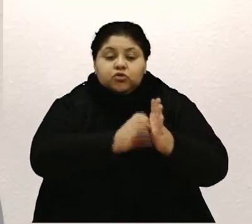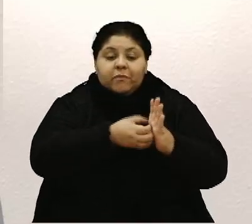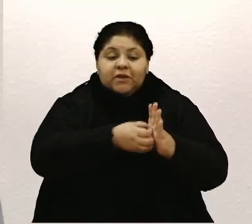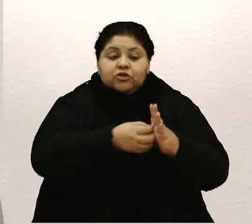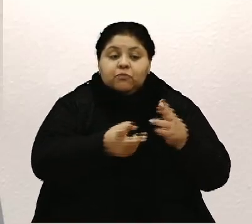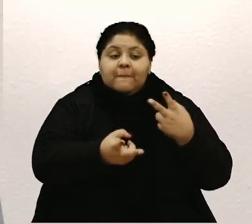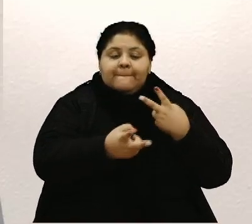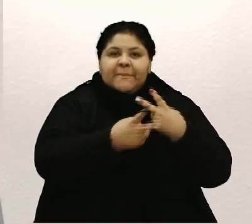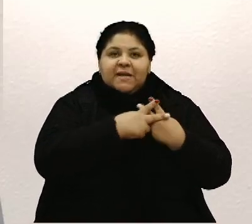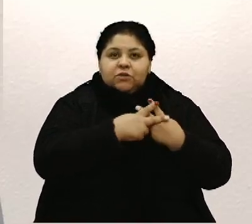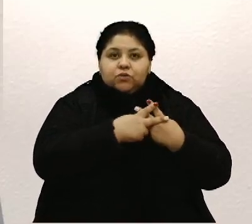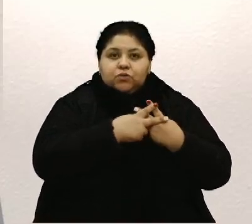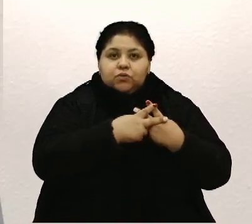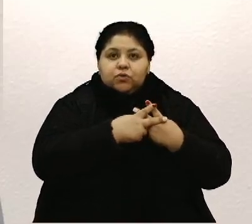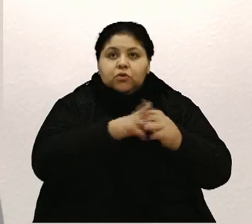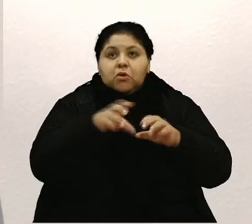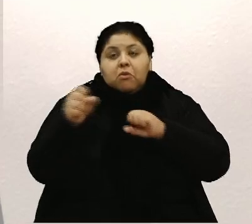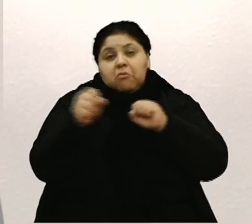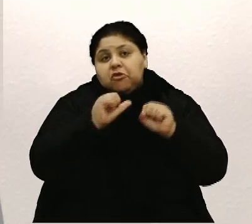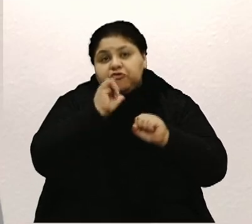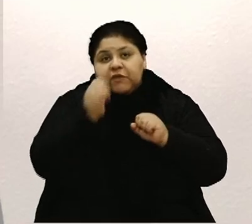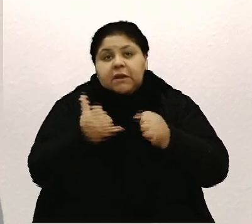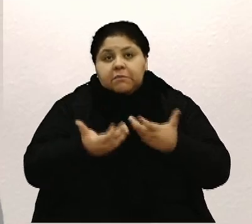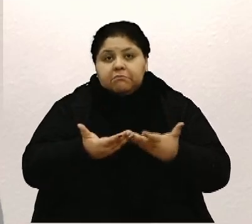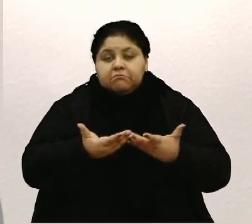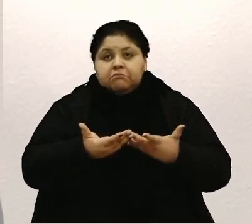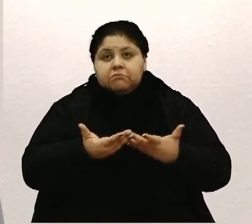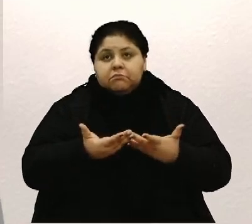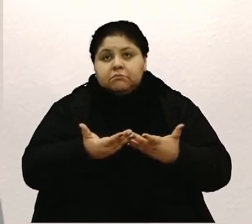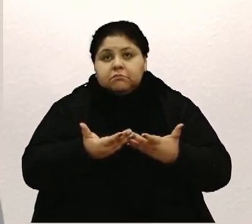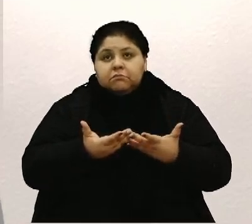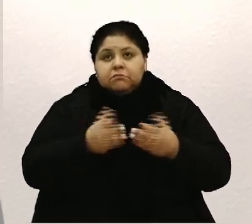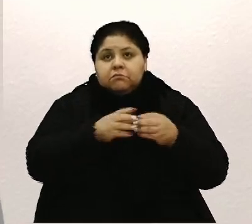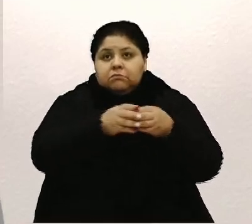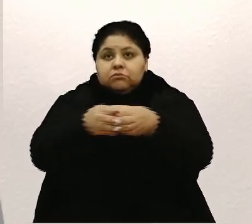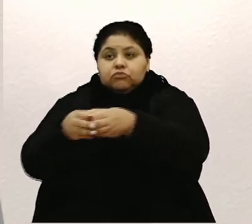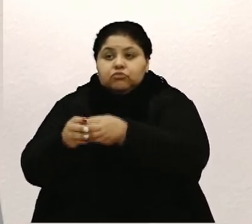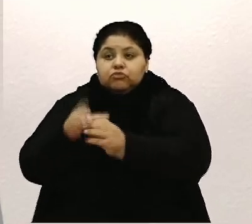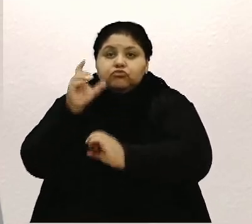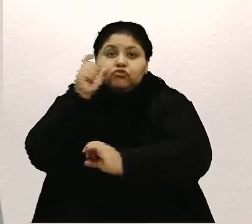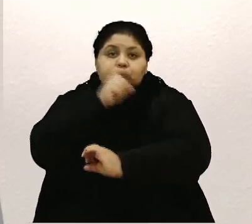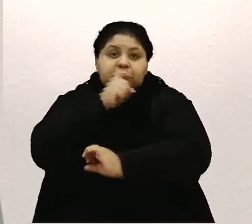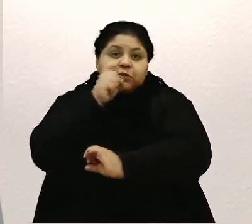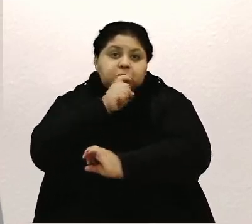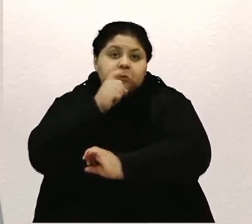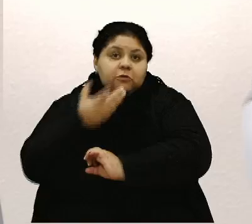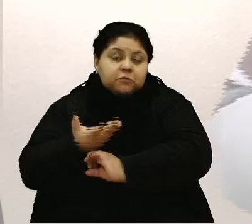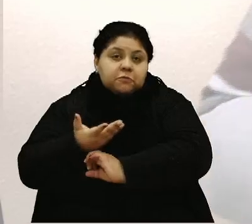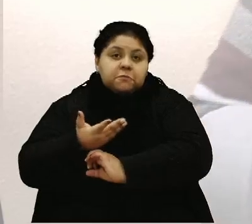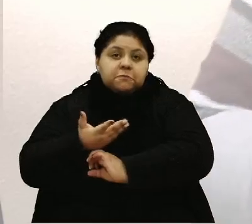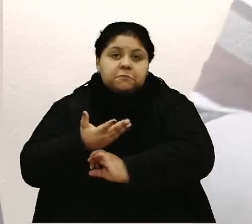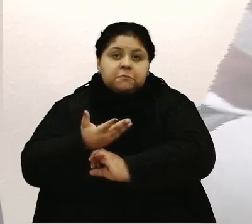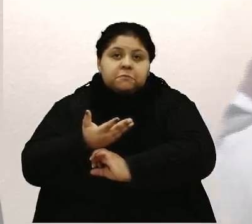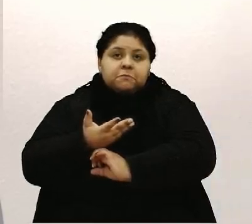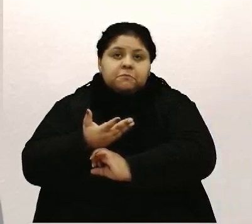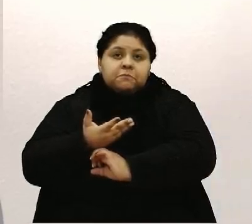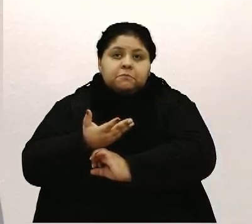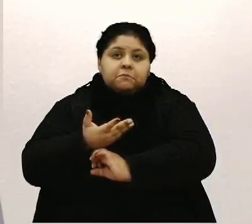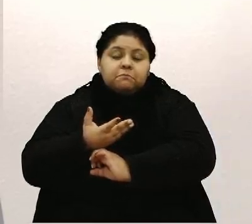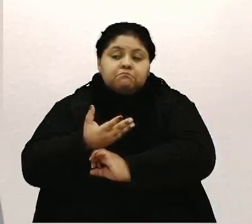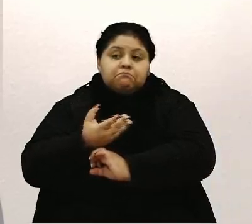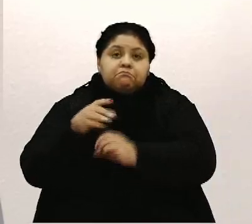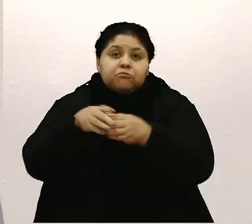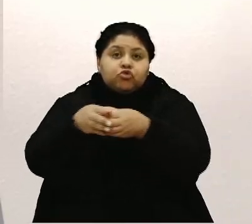presos. Então eu posso falar isso. A senhora é da turma dos mentirosos. A senhora é da turma